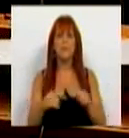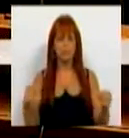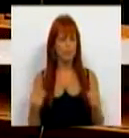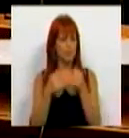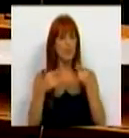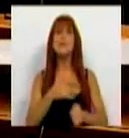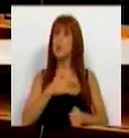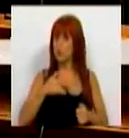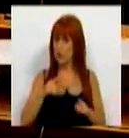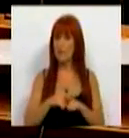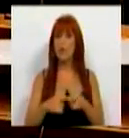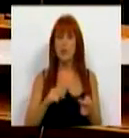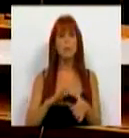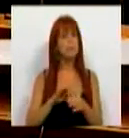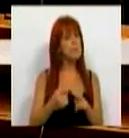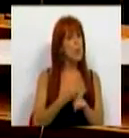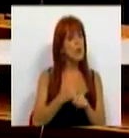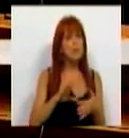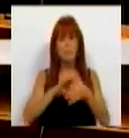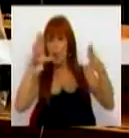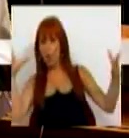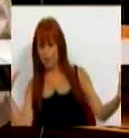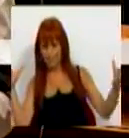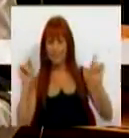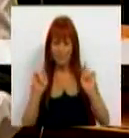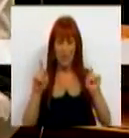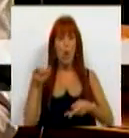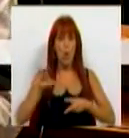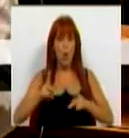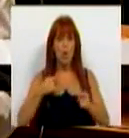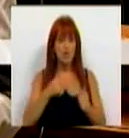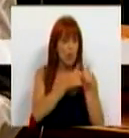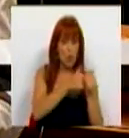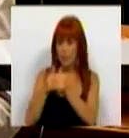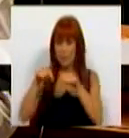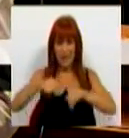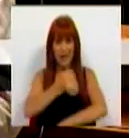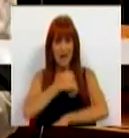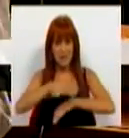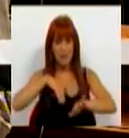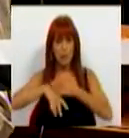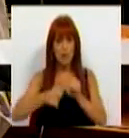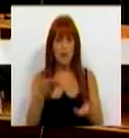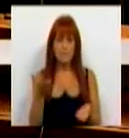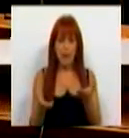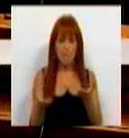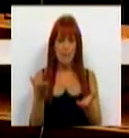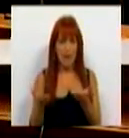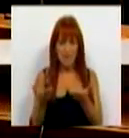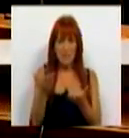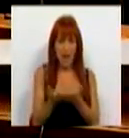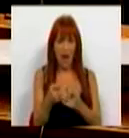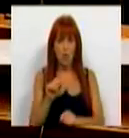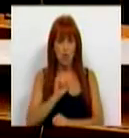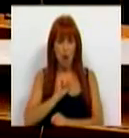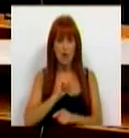confronto saudável entre interesses louváveis, mas antagónicos, aos quais cumpre a esta Casa estabelecer equilíbrio. E este é um